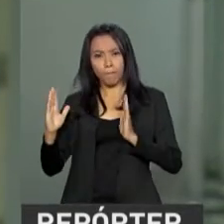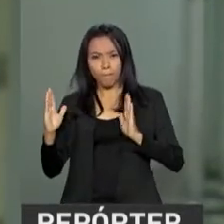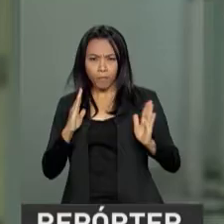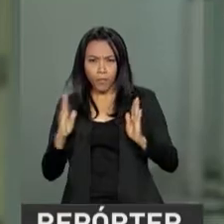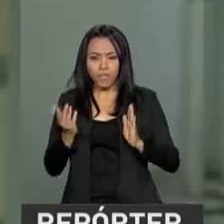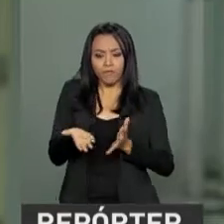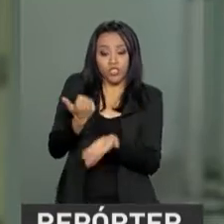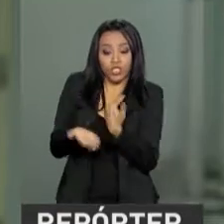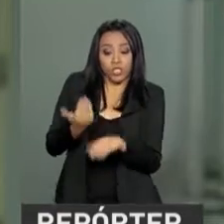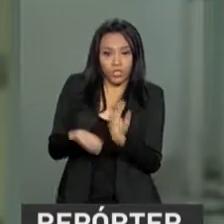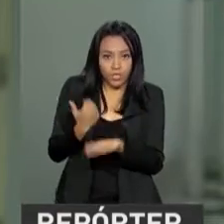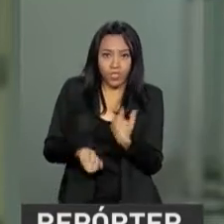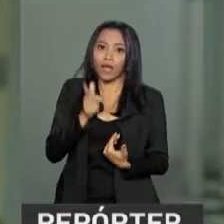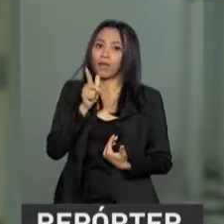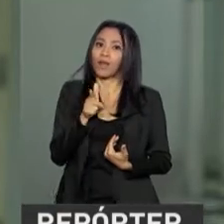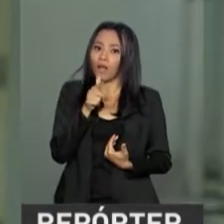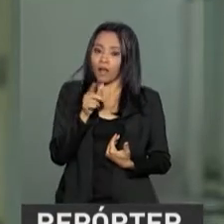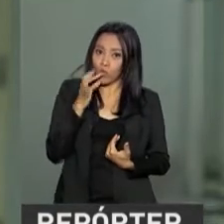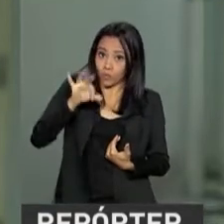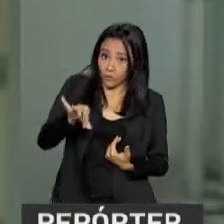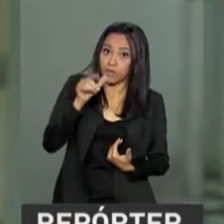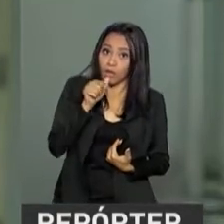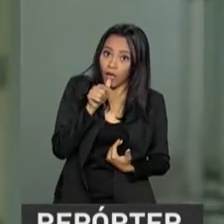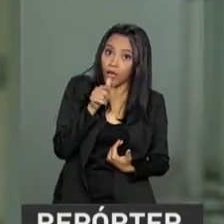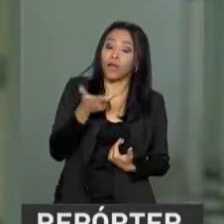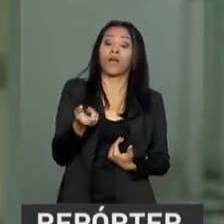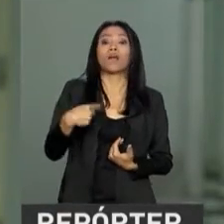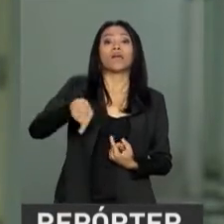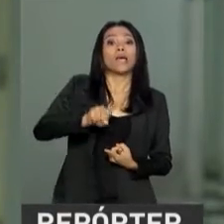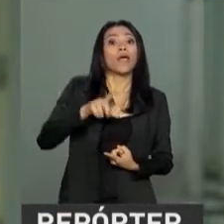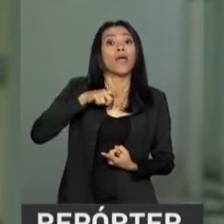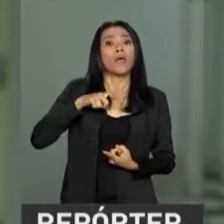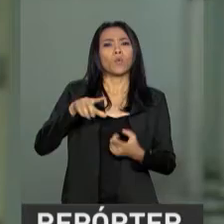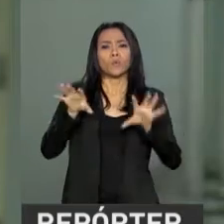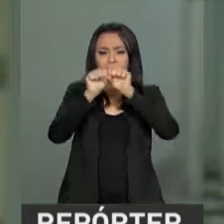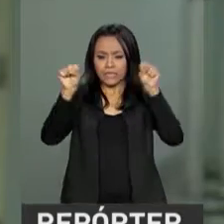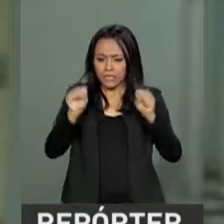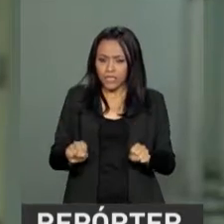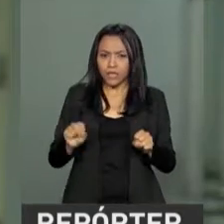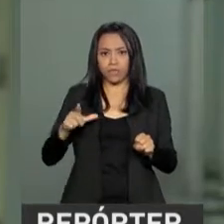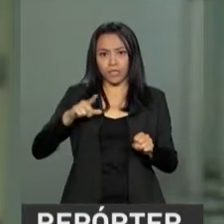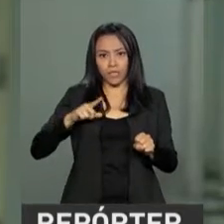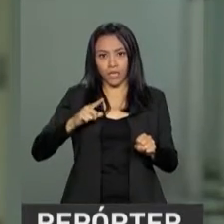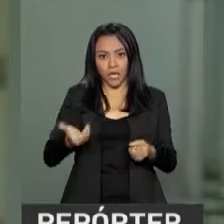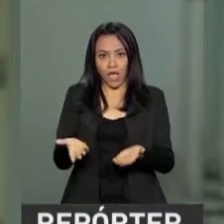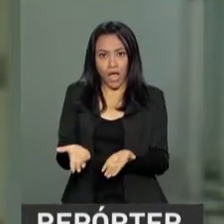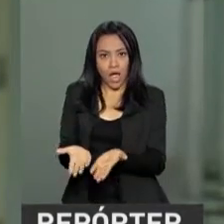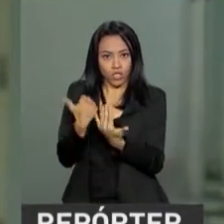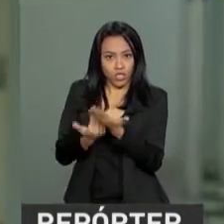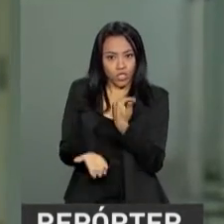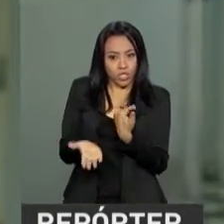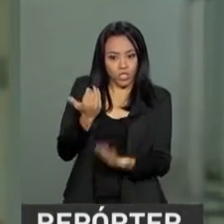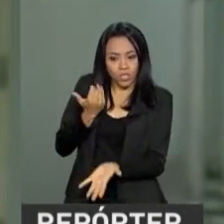essa água salgada potável mas mais do que isso ele também é todo um sistema água doce que ele pega o que resta dessa